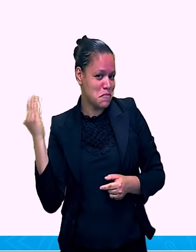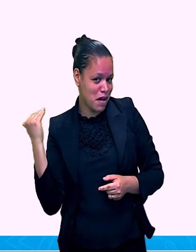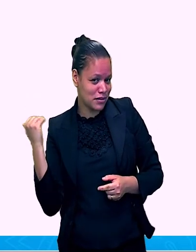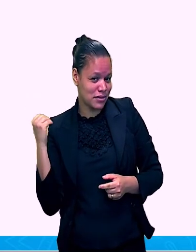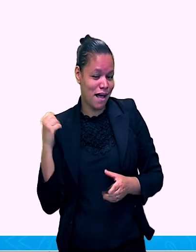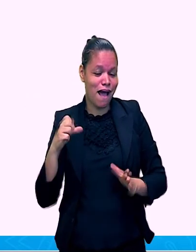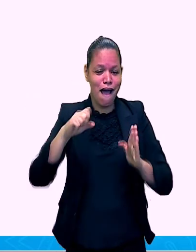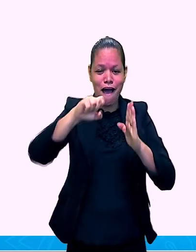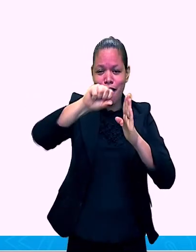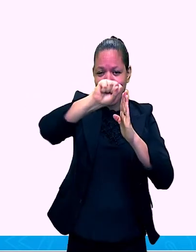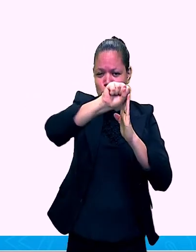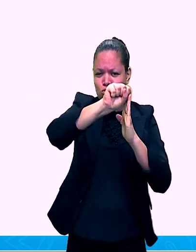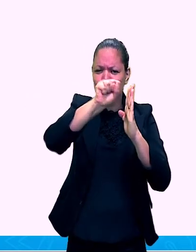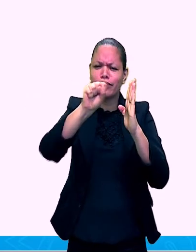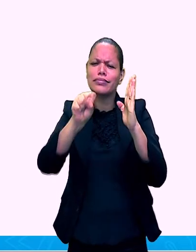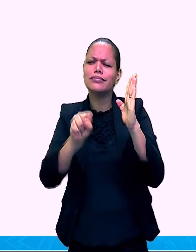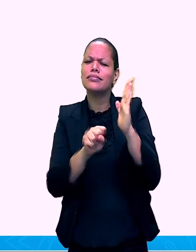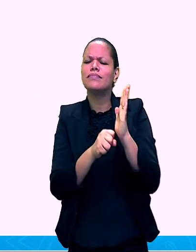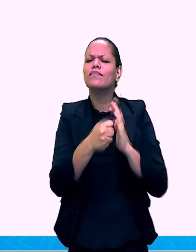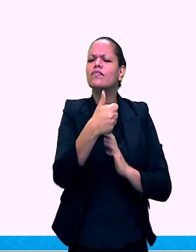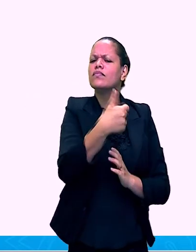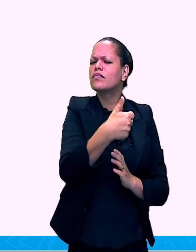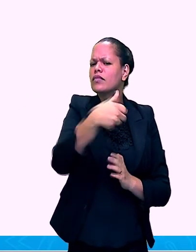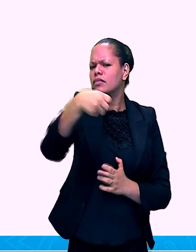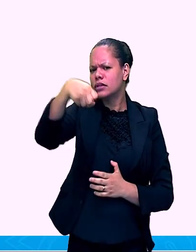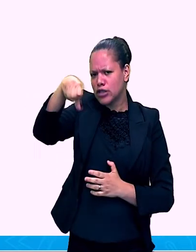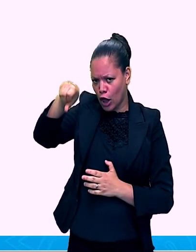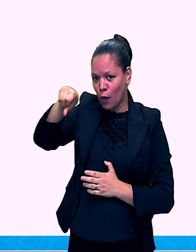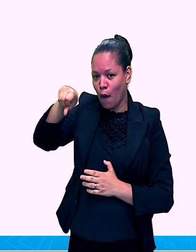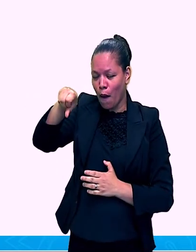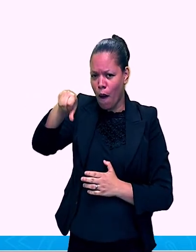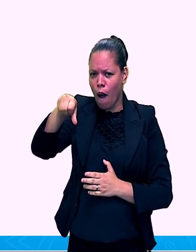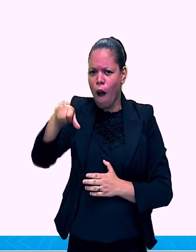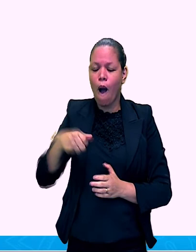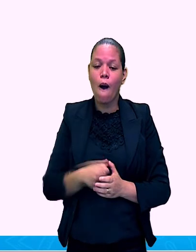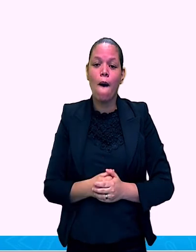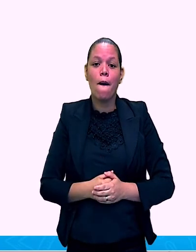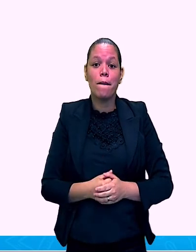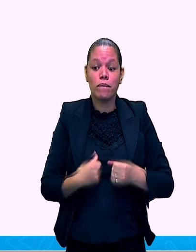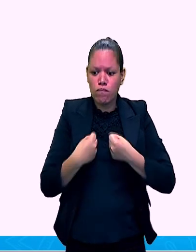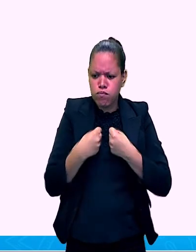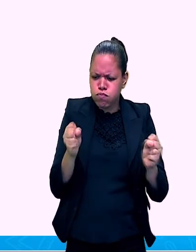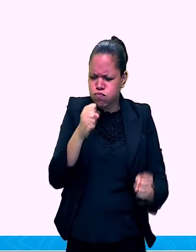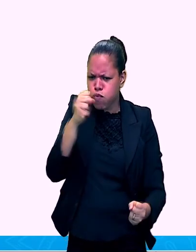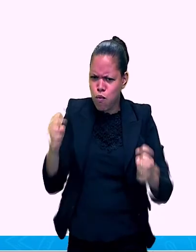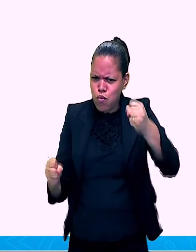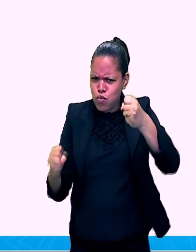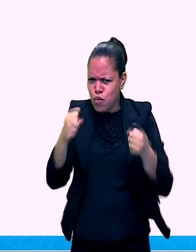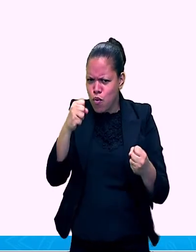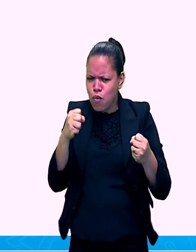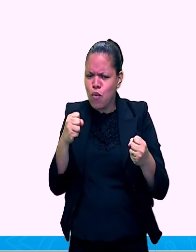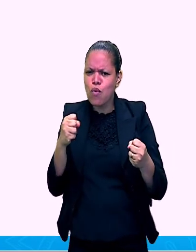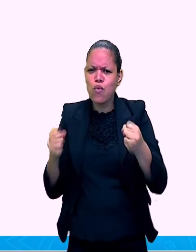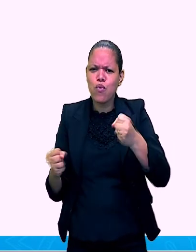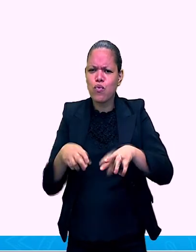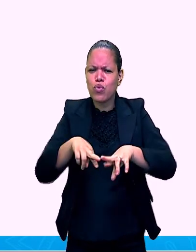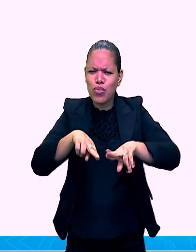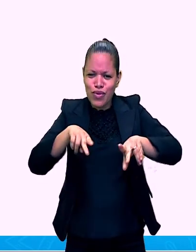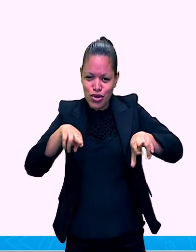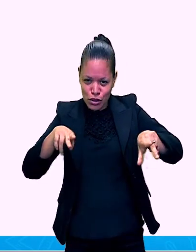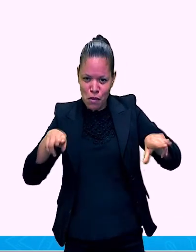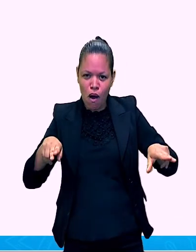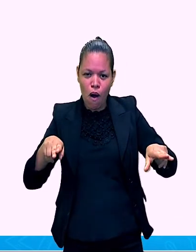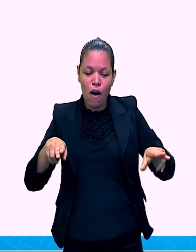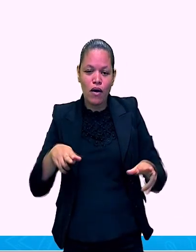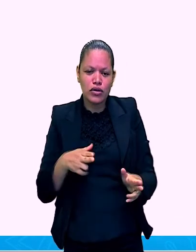de transporte utilizado no Brasil era o ferroviário, que era utilizado para escoar o café.